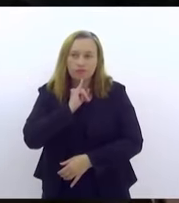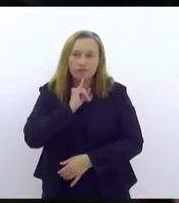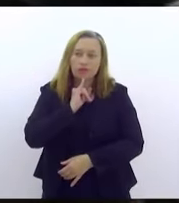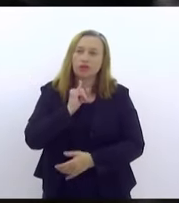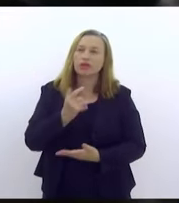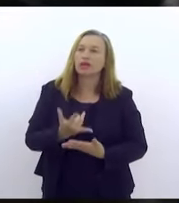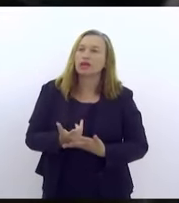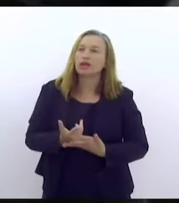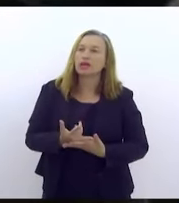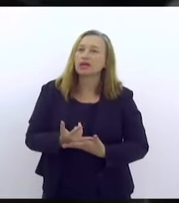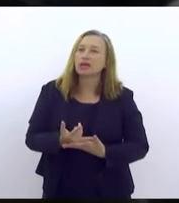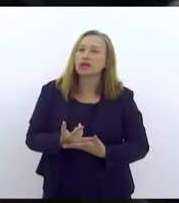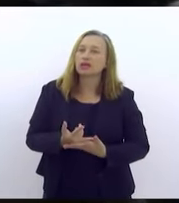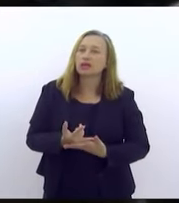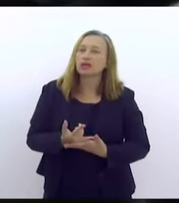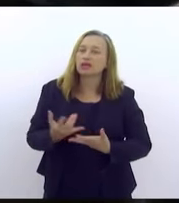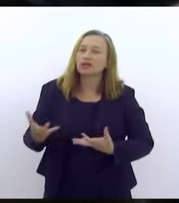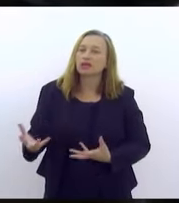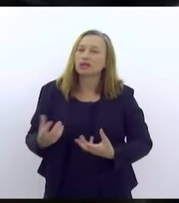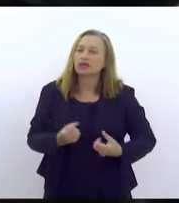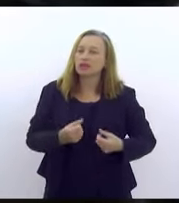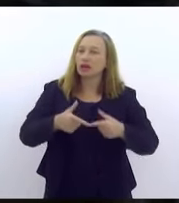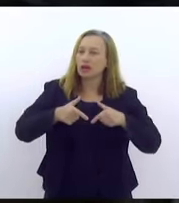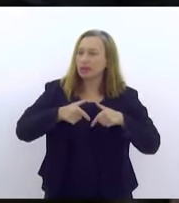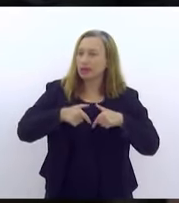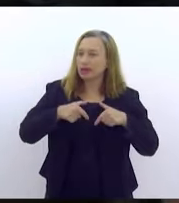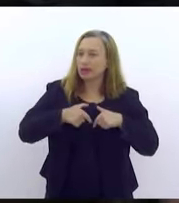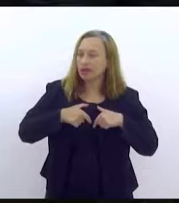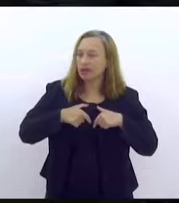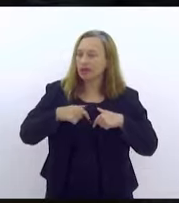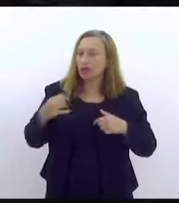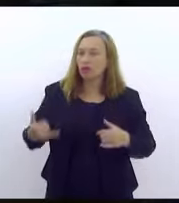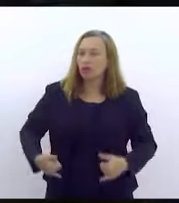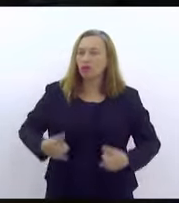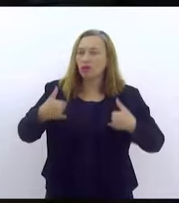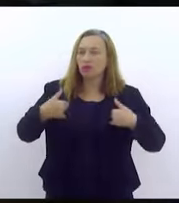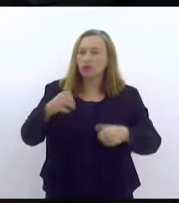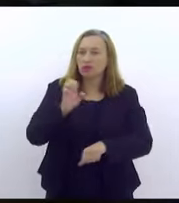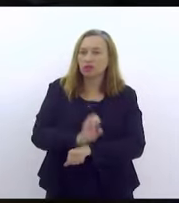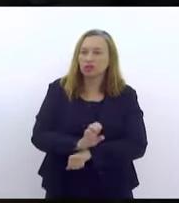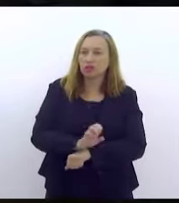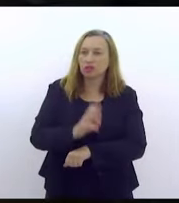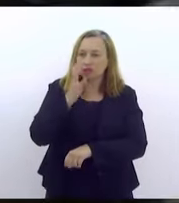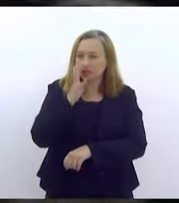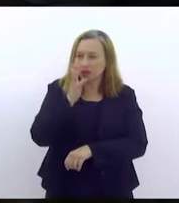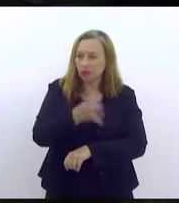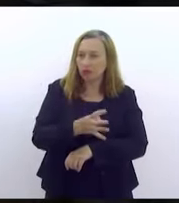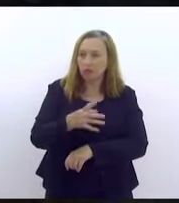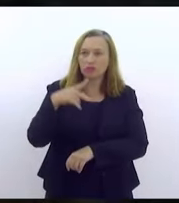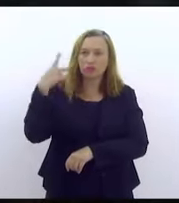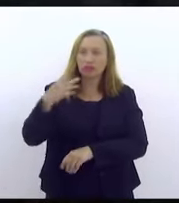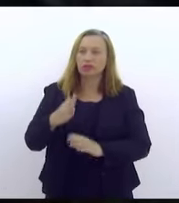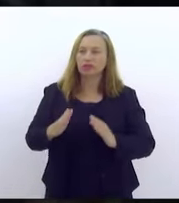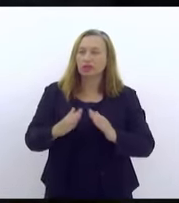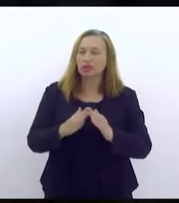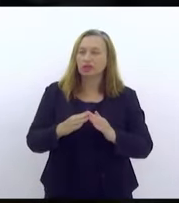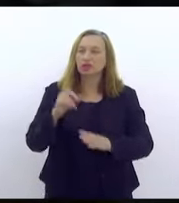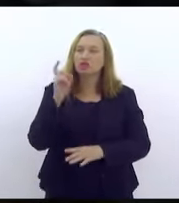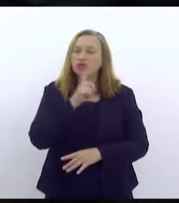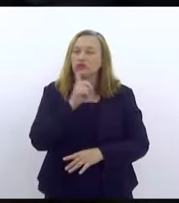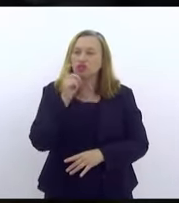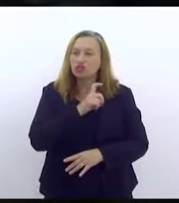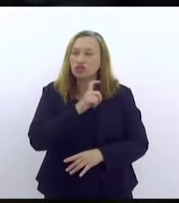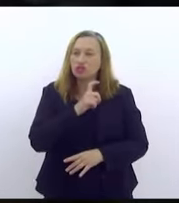sendo recebida a medalha, que é a maior honraria do Estado, que acusa um parlamentar da casa de uma mentira, de